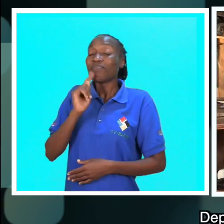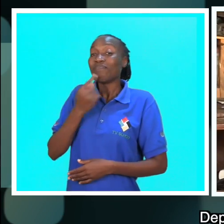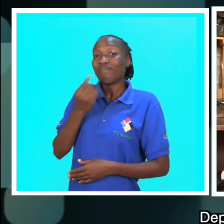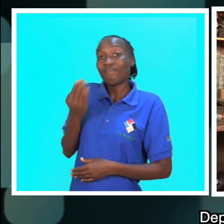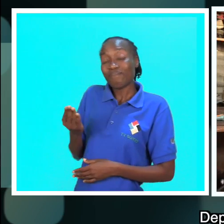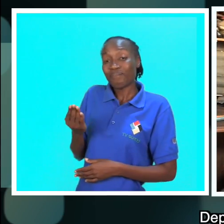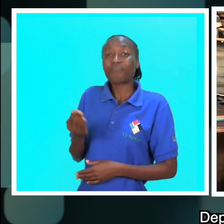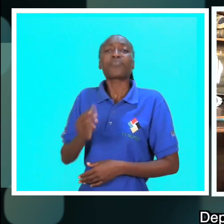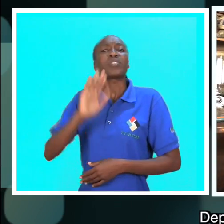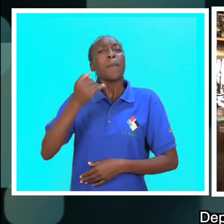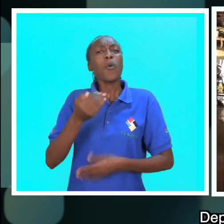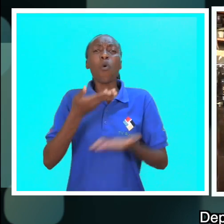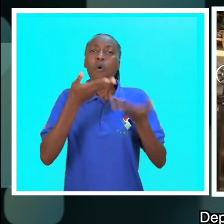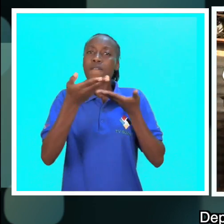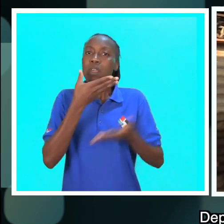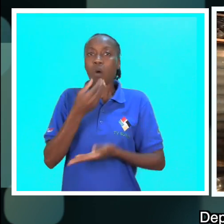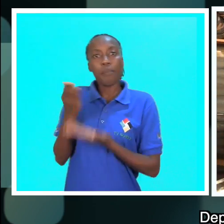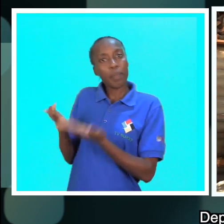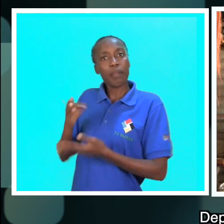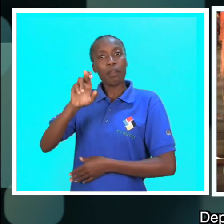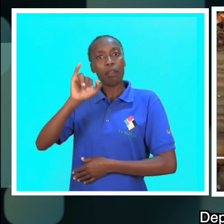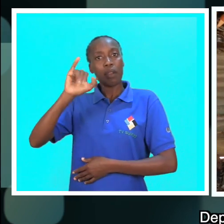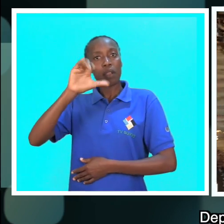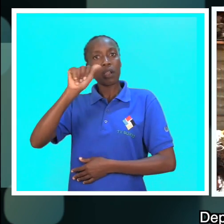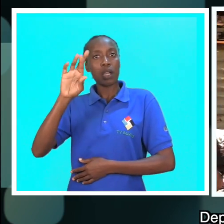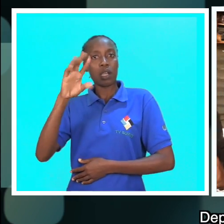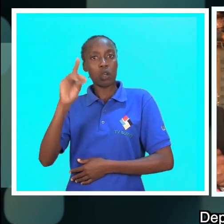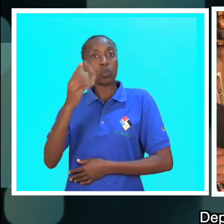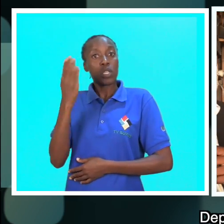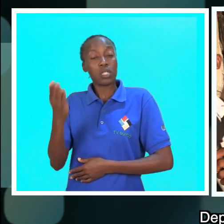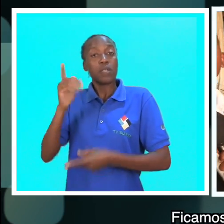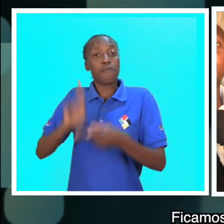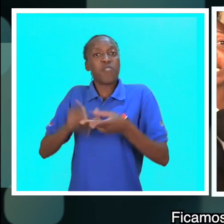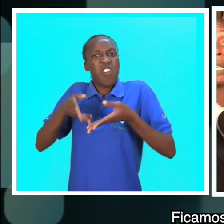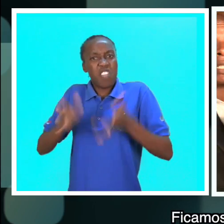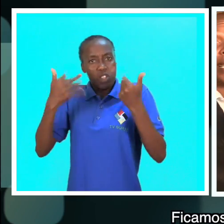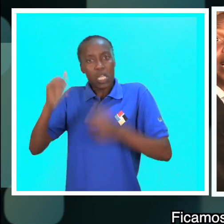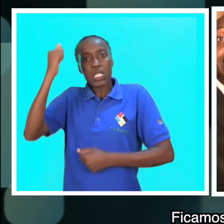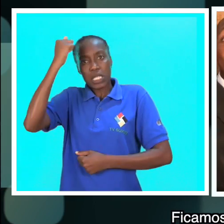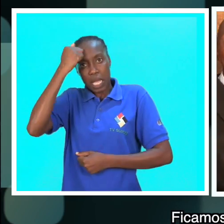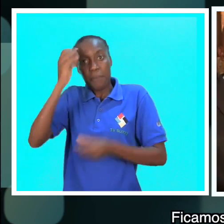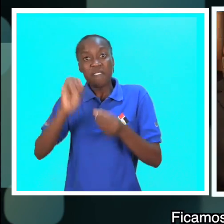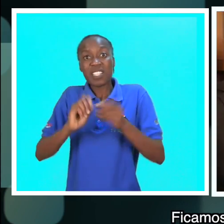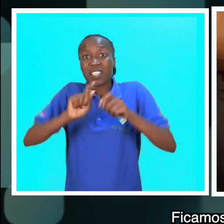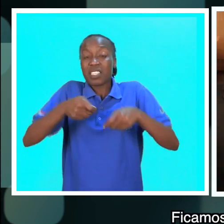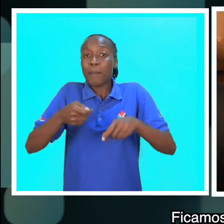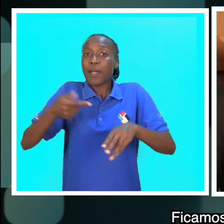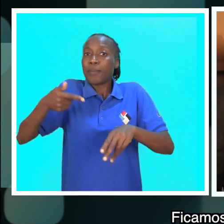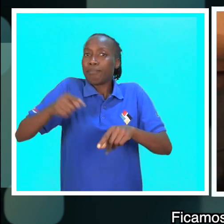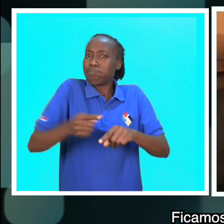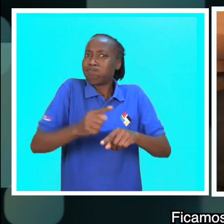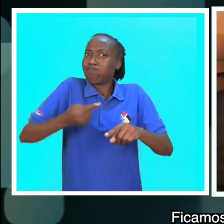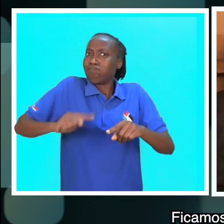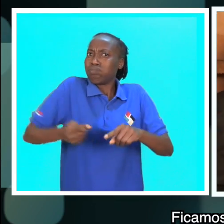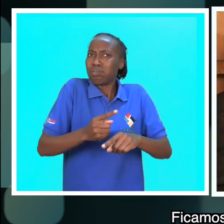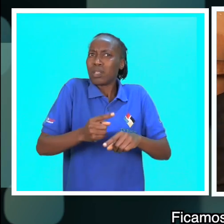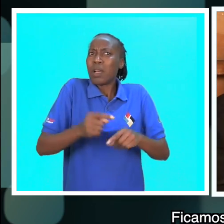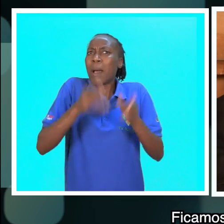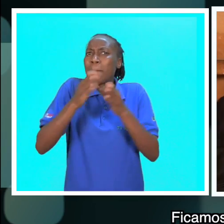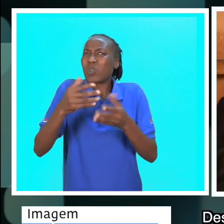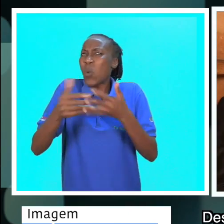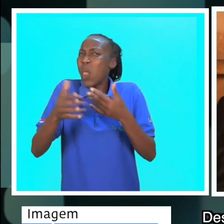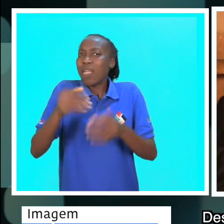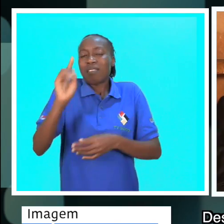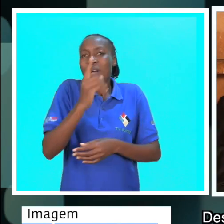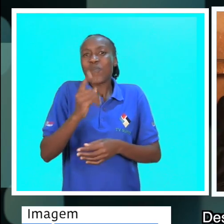Depois da conversa com o Sr. Ricardo Francisco e seu filho, ficamos a saber que ser sapateiro não é para qualquer